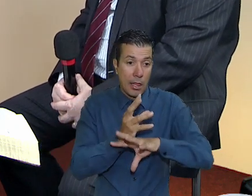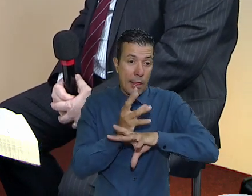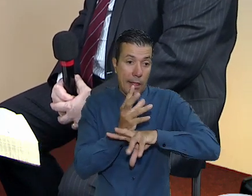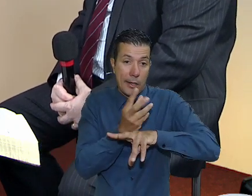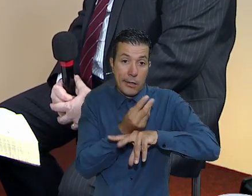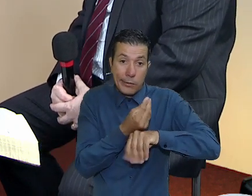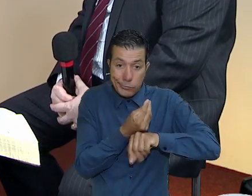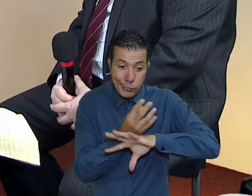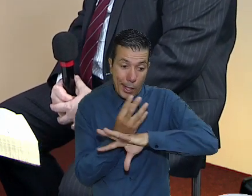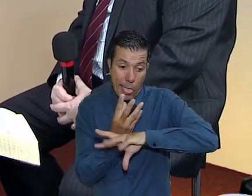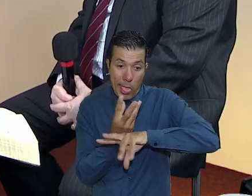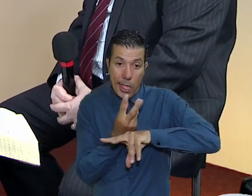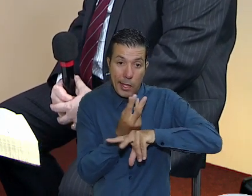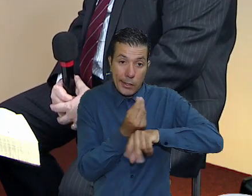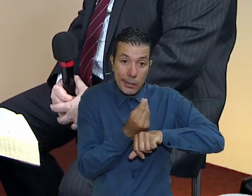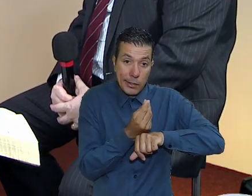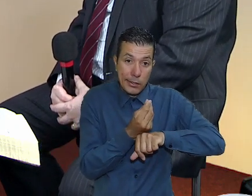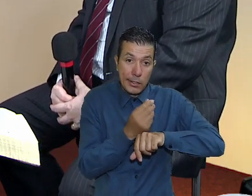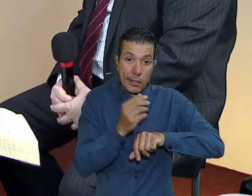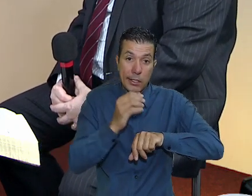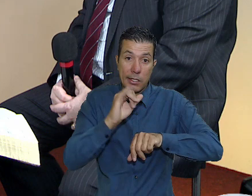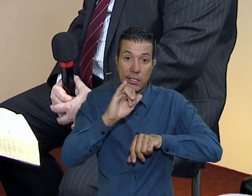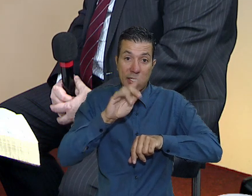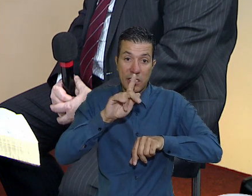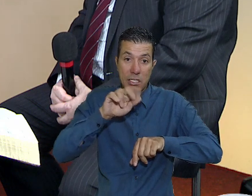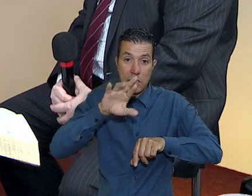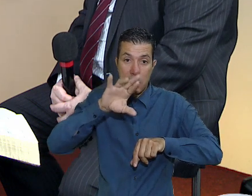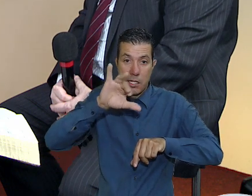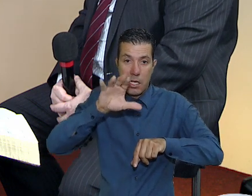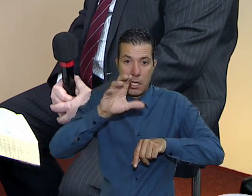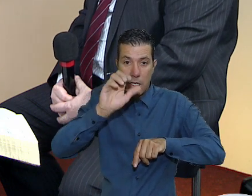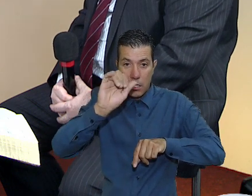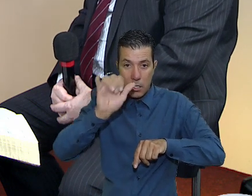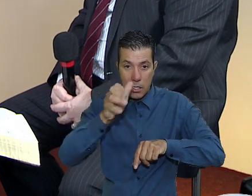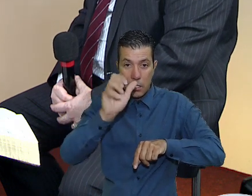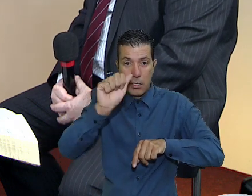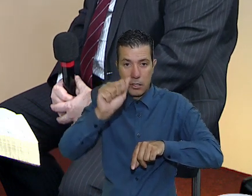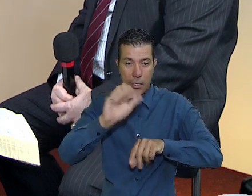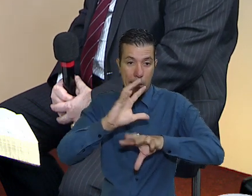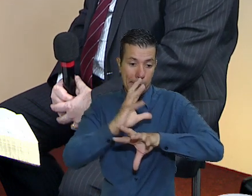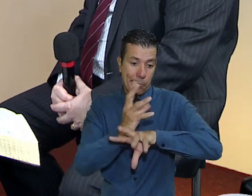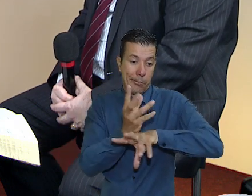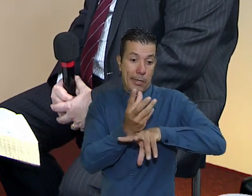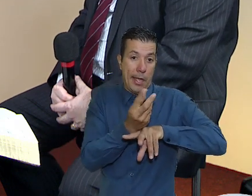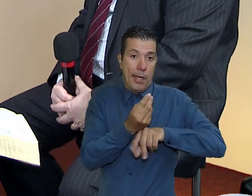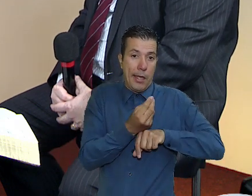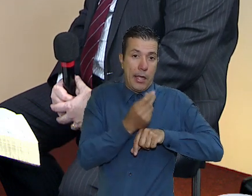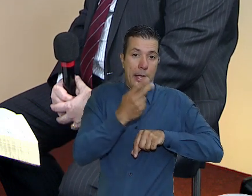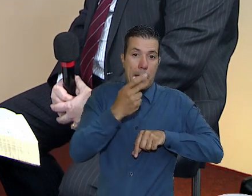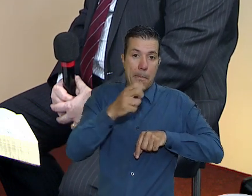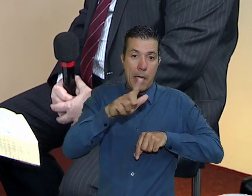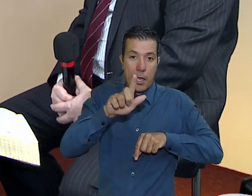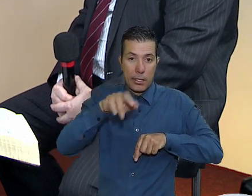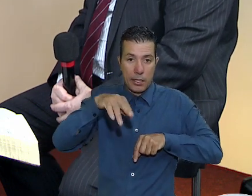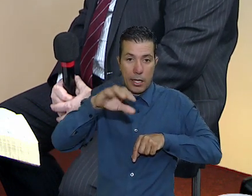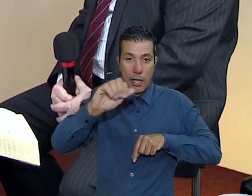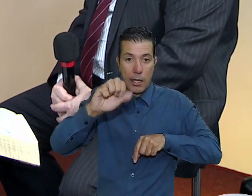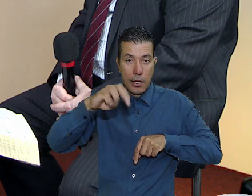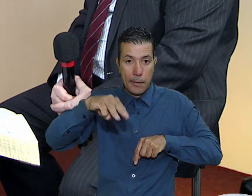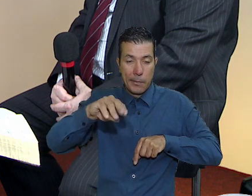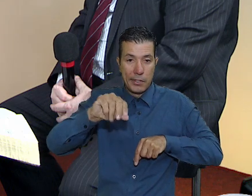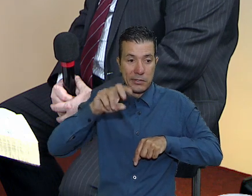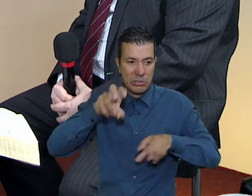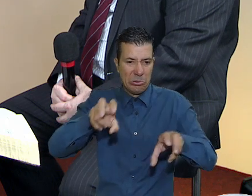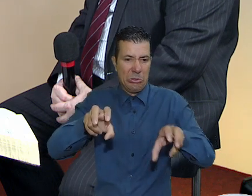volta um pouco ali no capítulo 2, você vê que neste período, diz ali o texto, conheço o lugar em que habita, onde é o trono